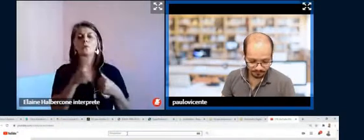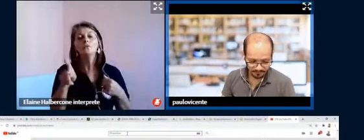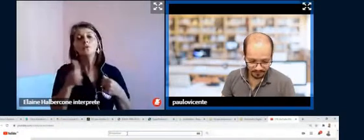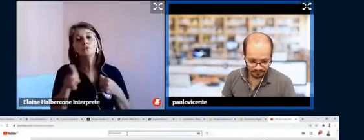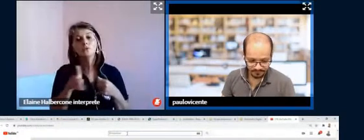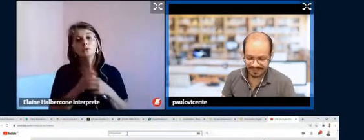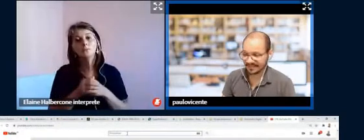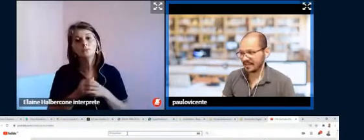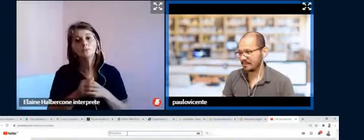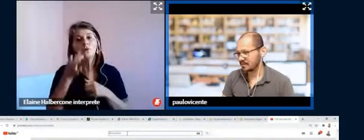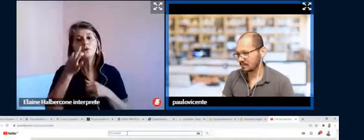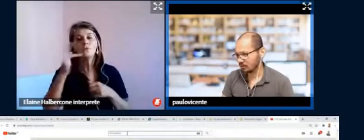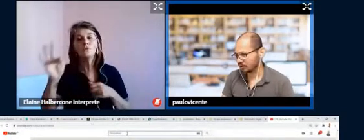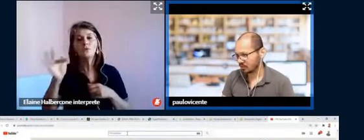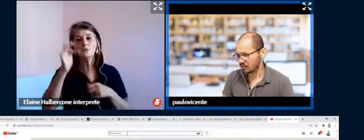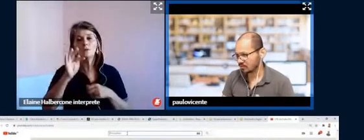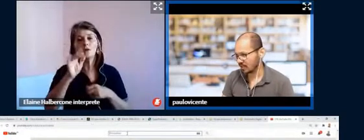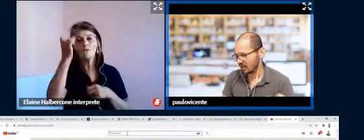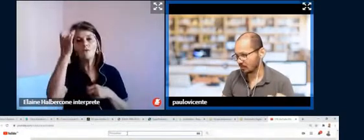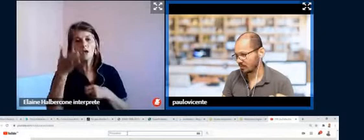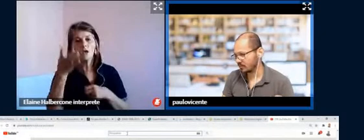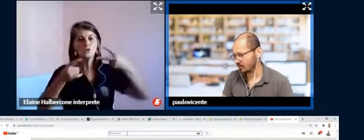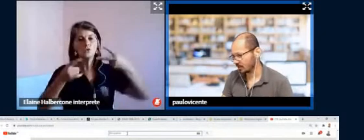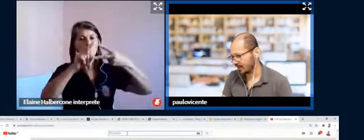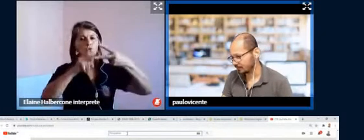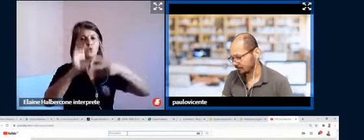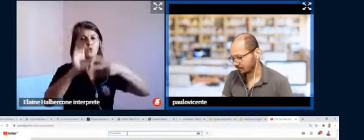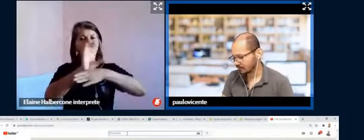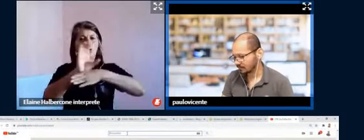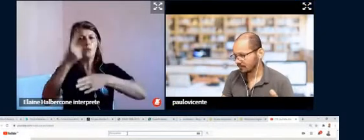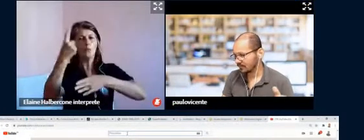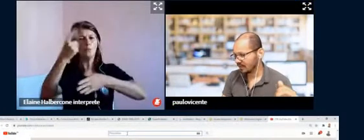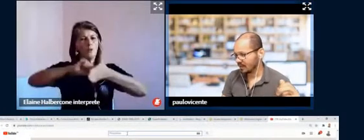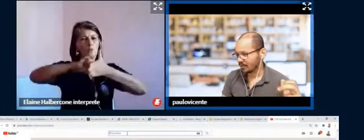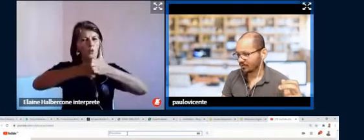Professor Física Fabs, que hoje está com o segundo canal, porque o primeiro foi bloqueado.